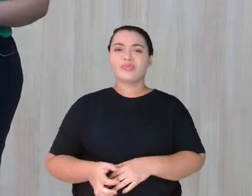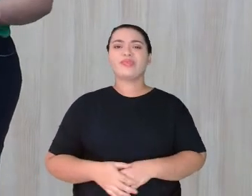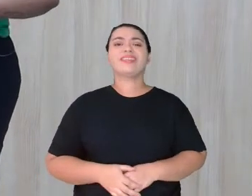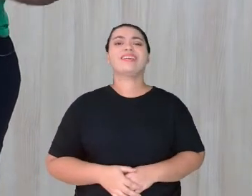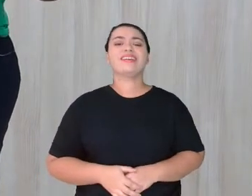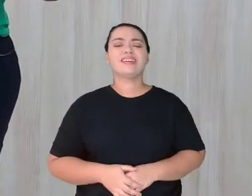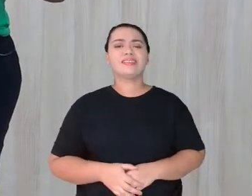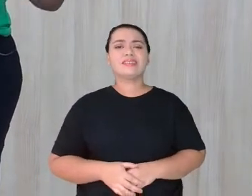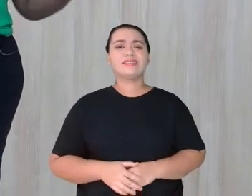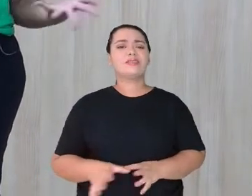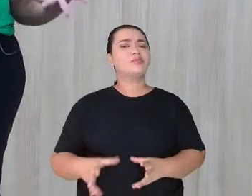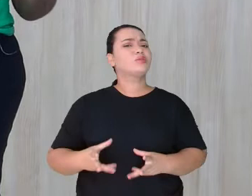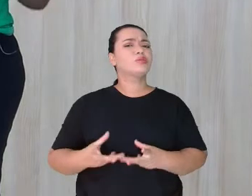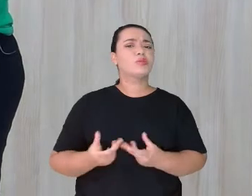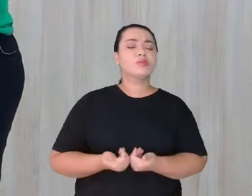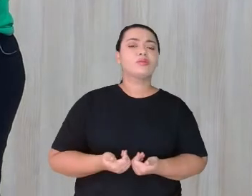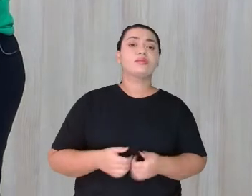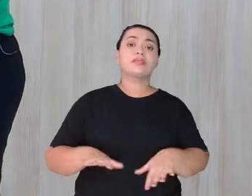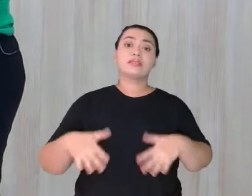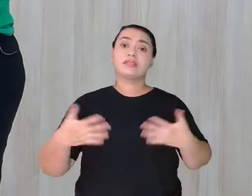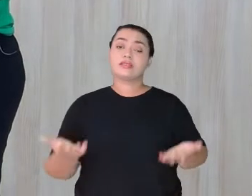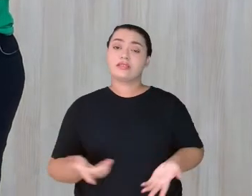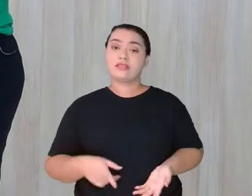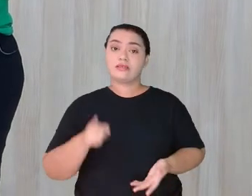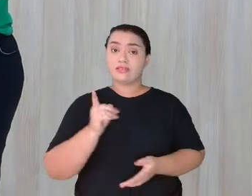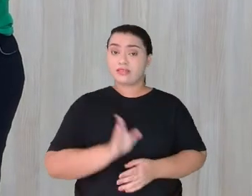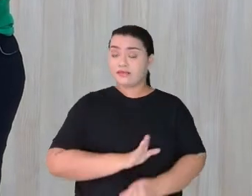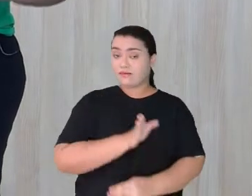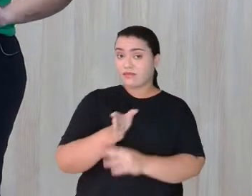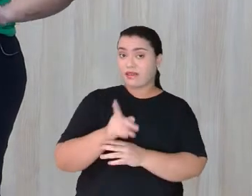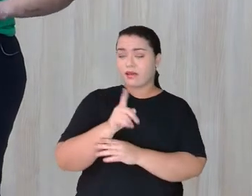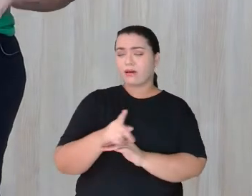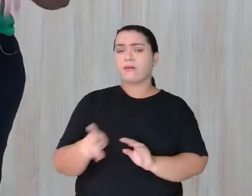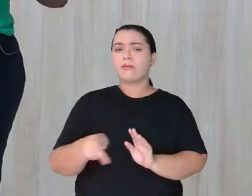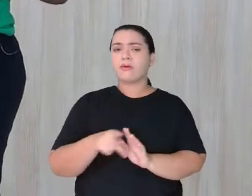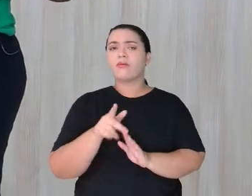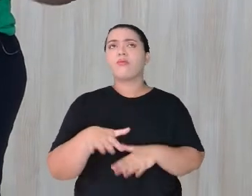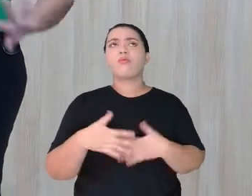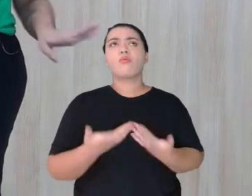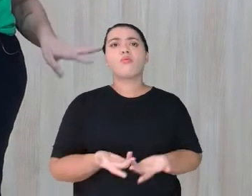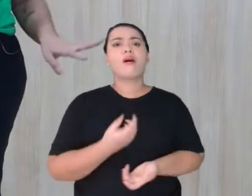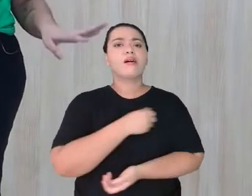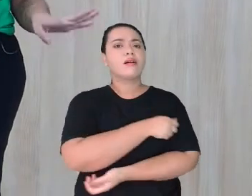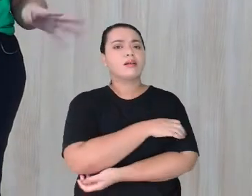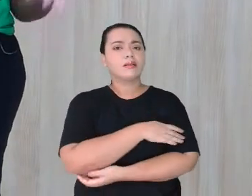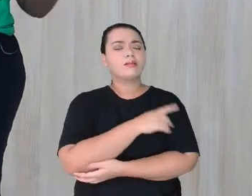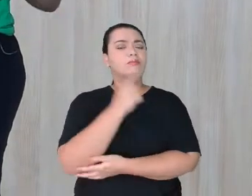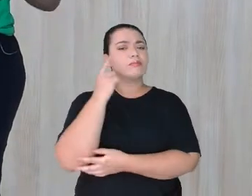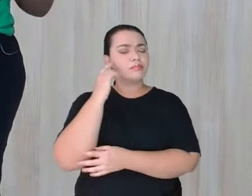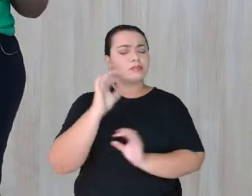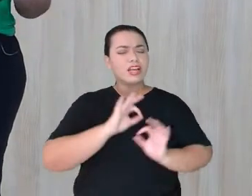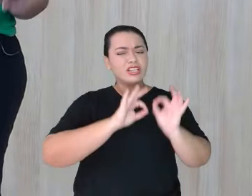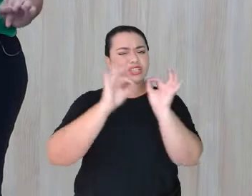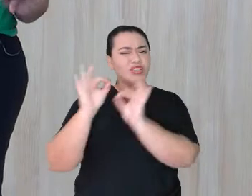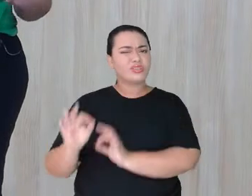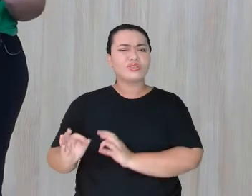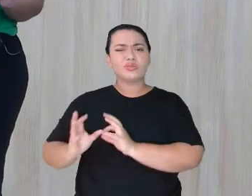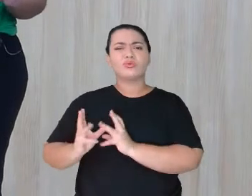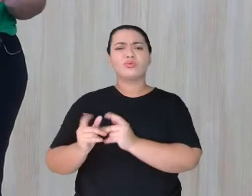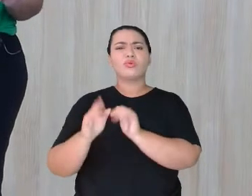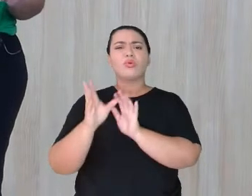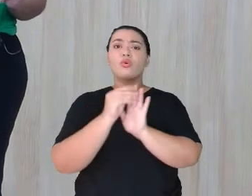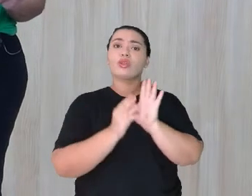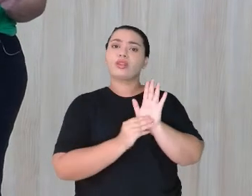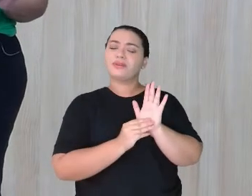idade. De todos os anos, então, você vai lá no seu ano específico, assiste todo o conteúdo, vai fazer maratona